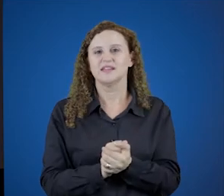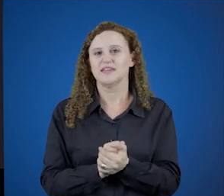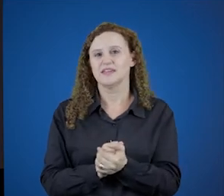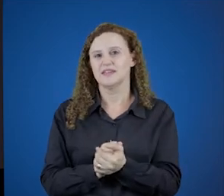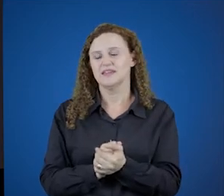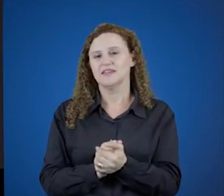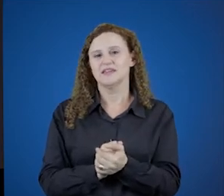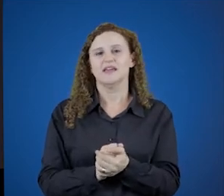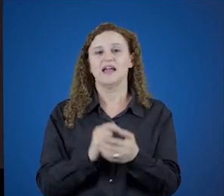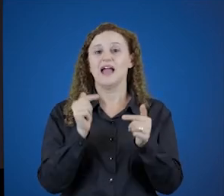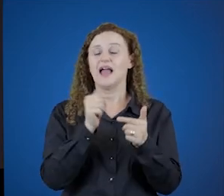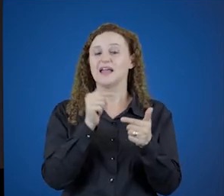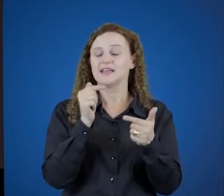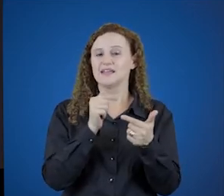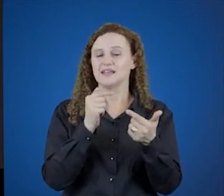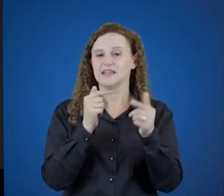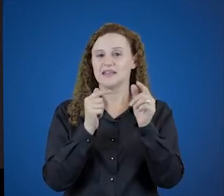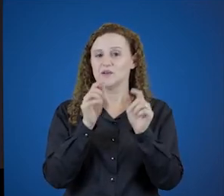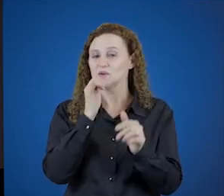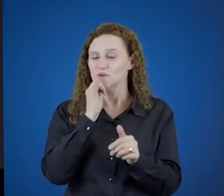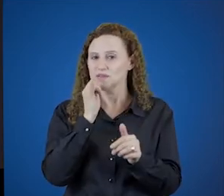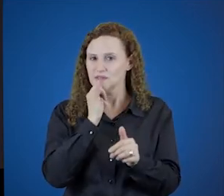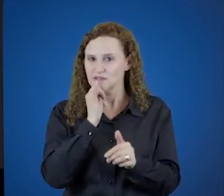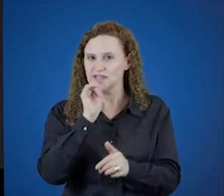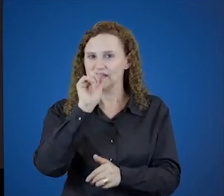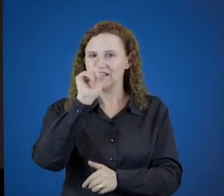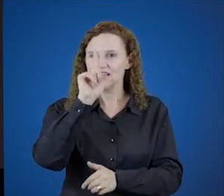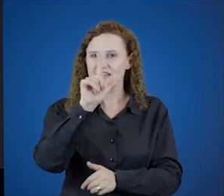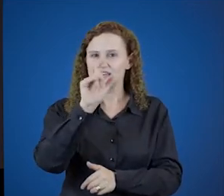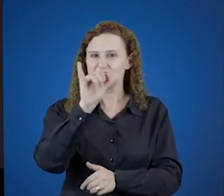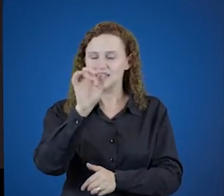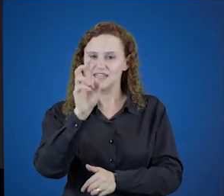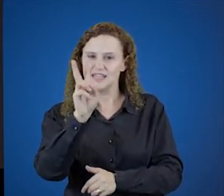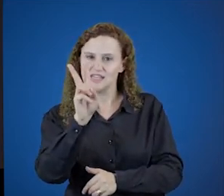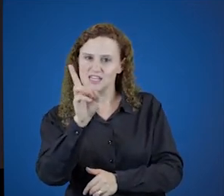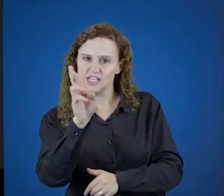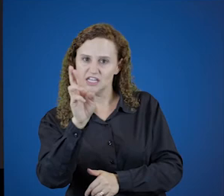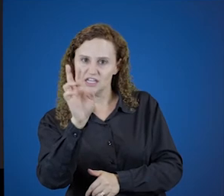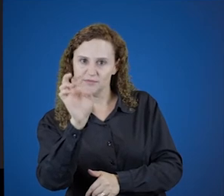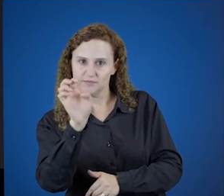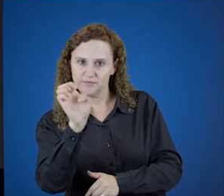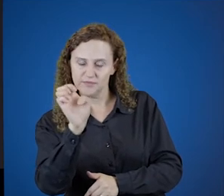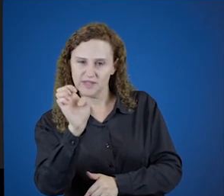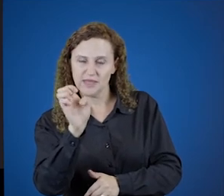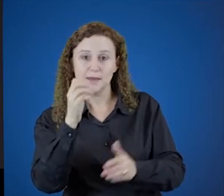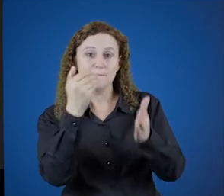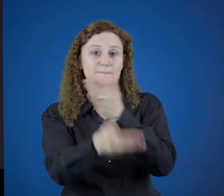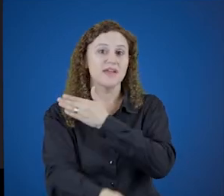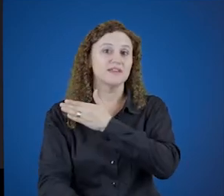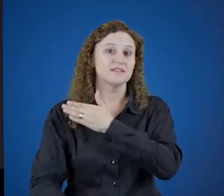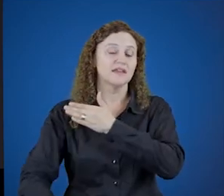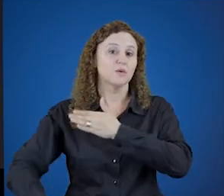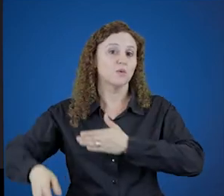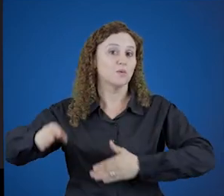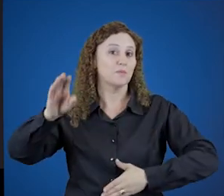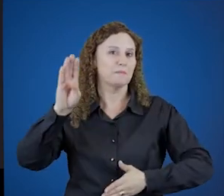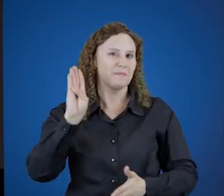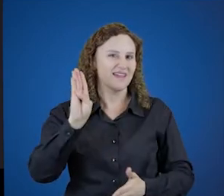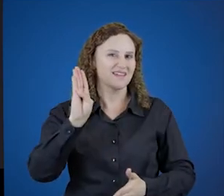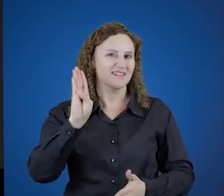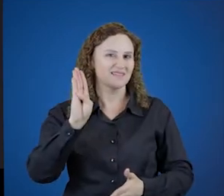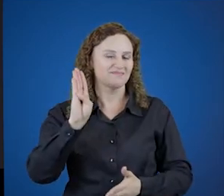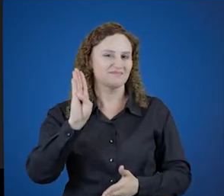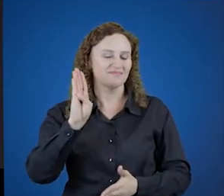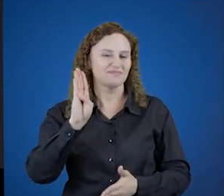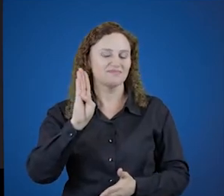delibere será Livre se perdeu e livre